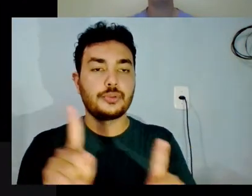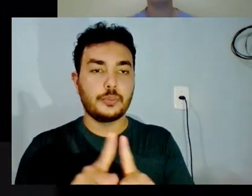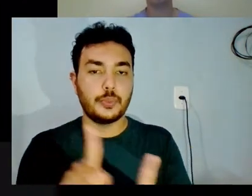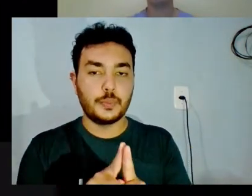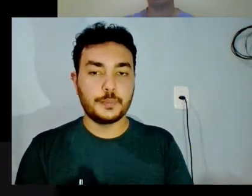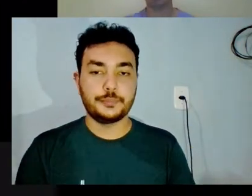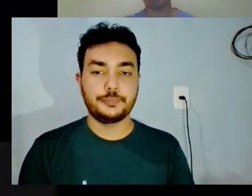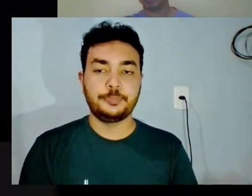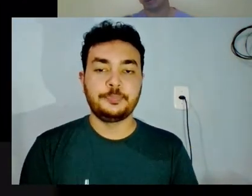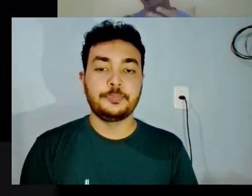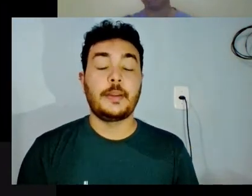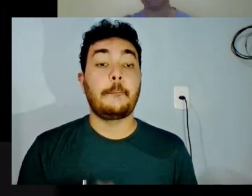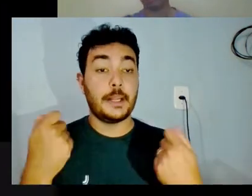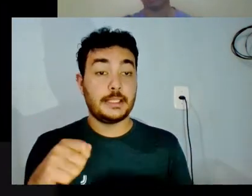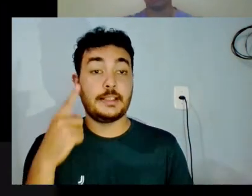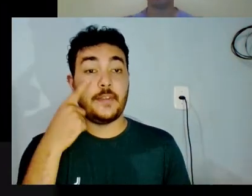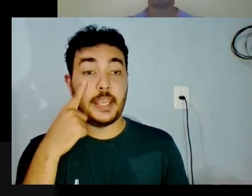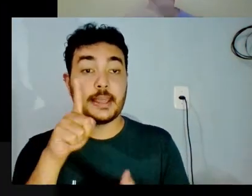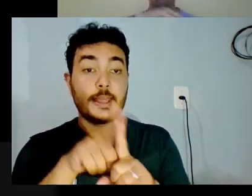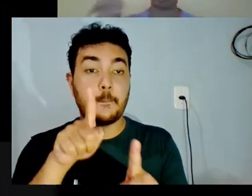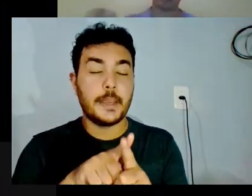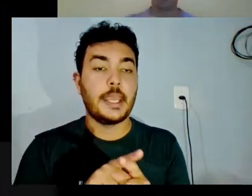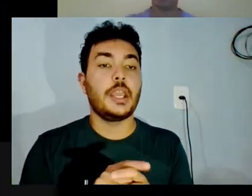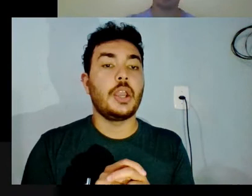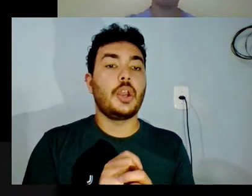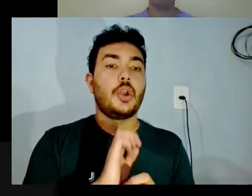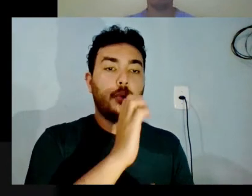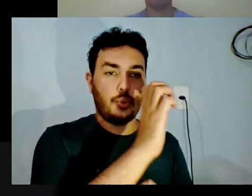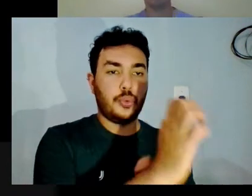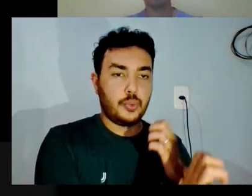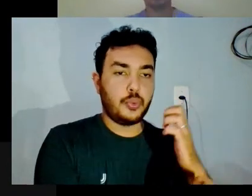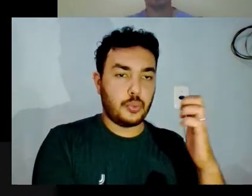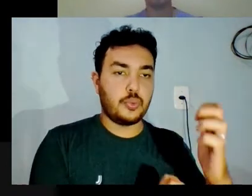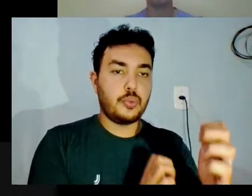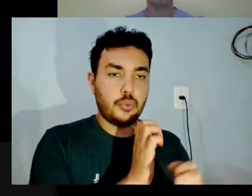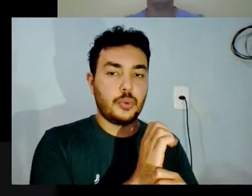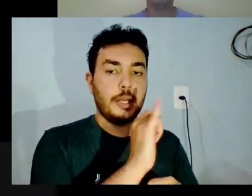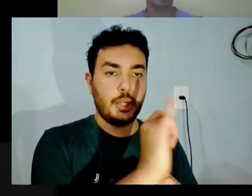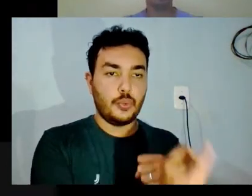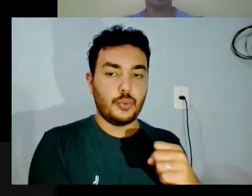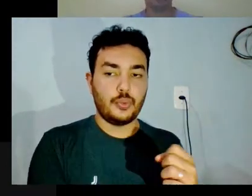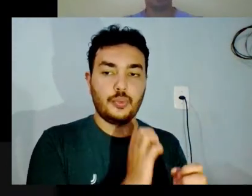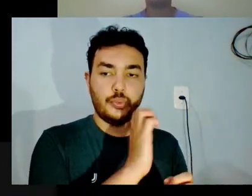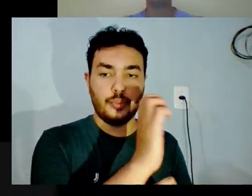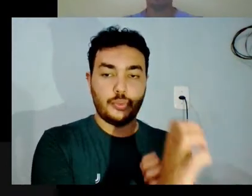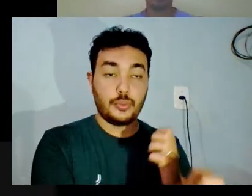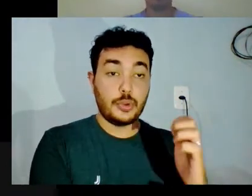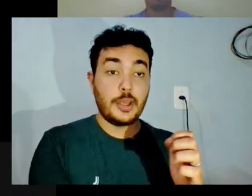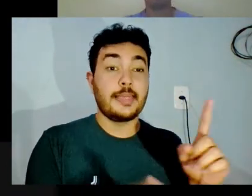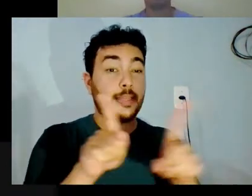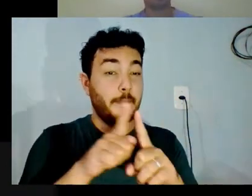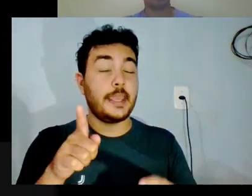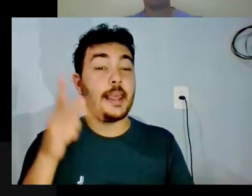E considerar também o caráter iônico de os dois ocuparem a mesma região no espaço, tá bem? Que ajuda a explicar bem, considerar